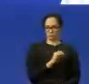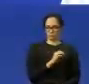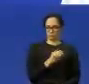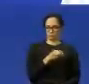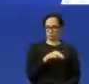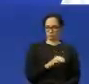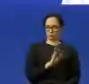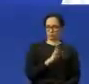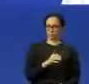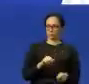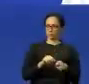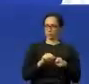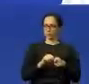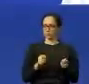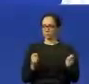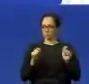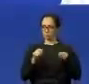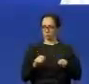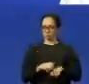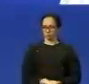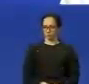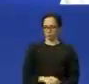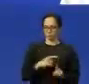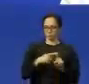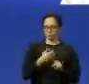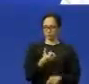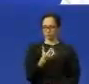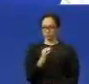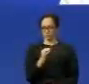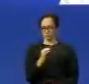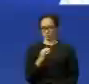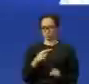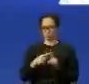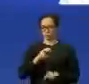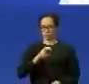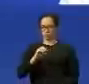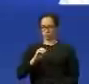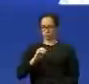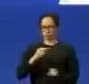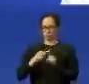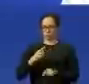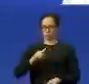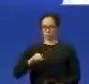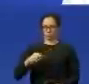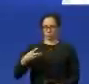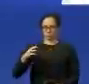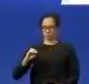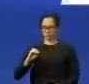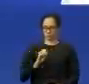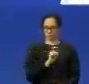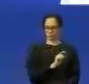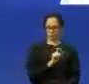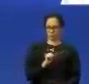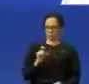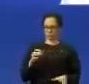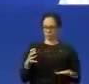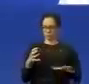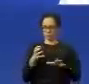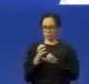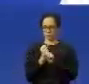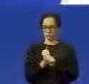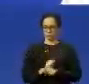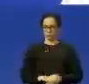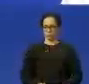raio debaixo do círculo de baixo, mais 60 centímetros, mais 50 e mais 1,30 m. Somando essas 3 alturas aí, nessas